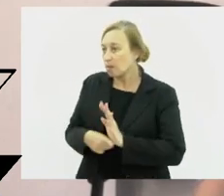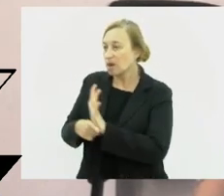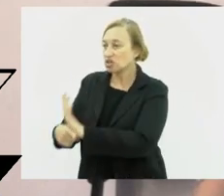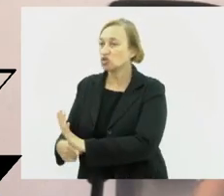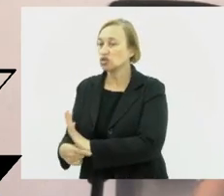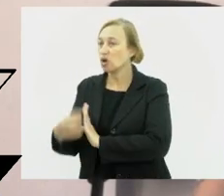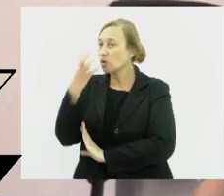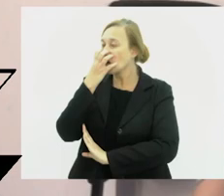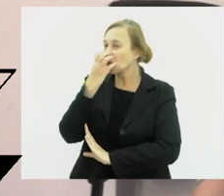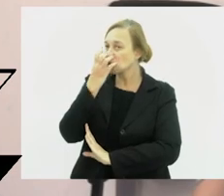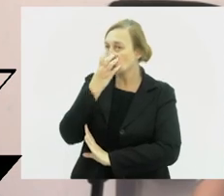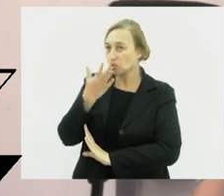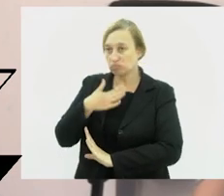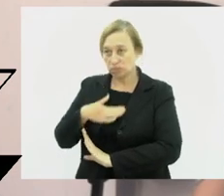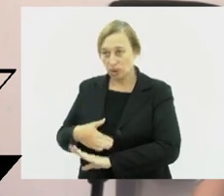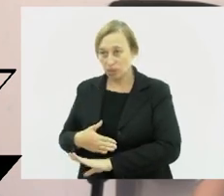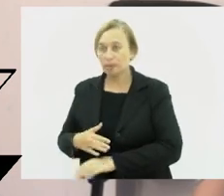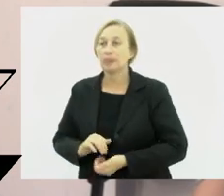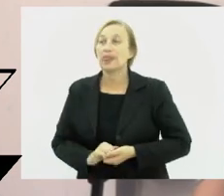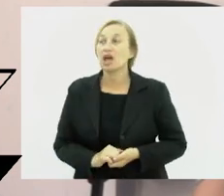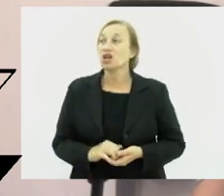basicamente, queria falar